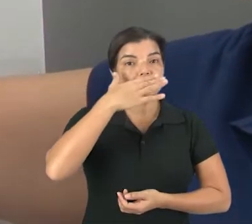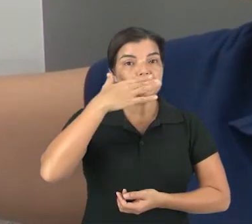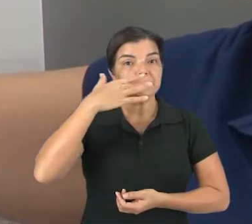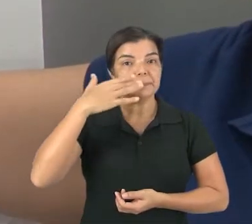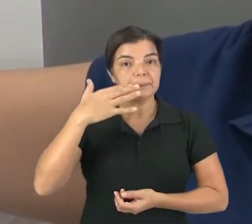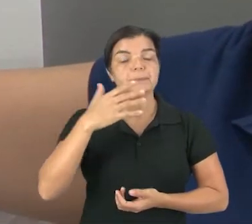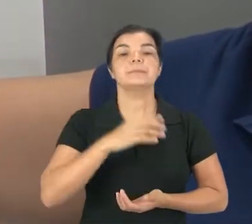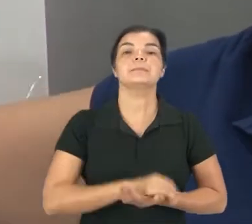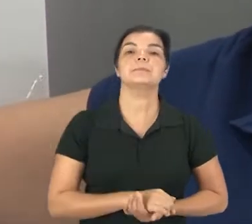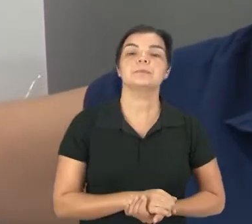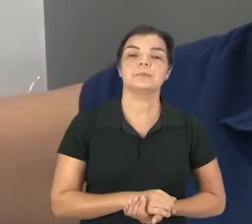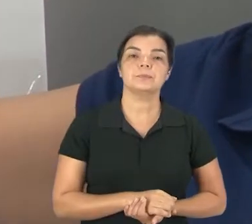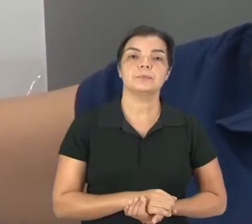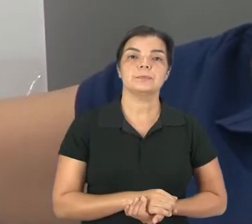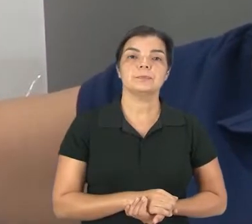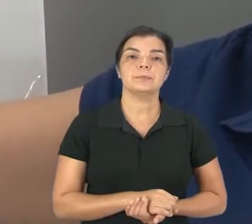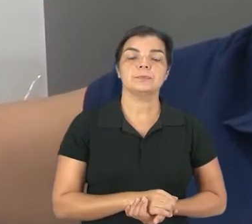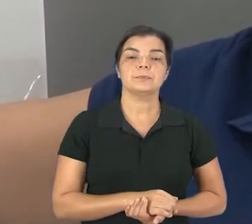cheiro,